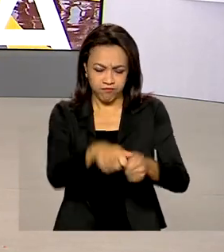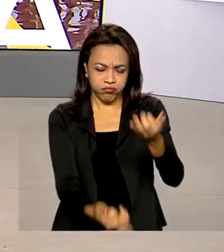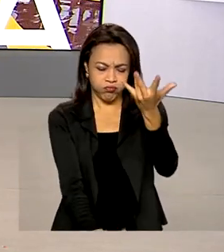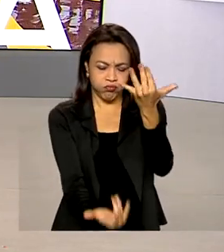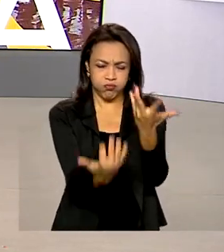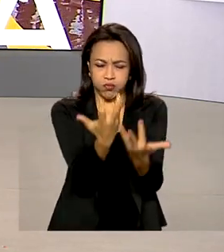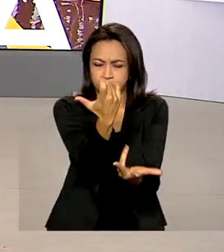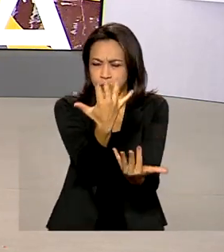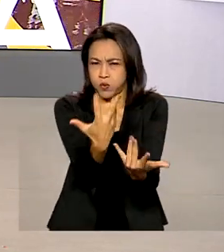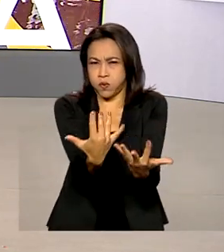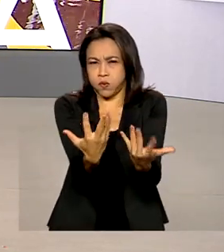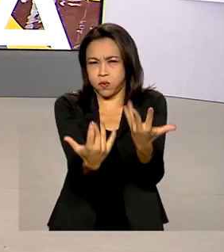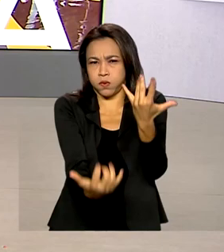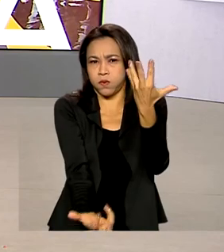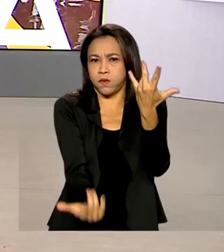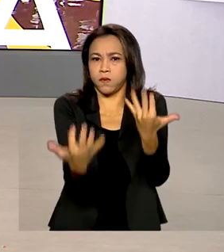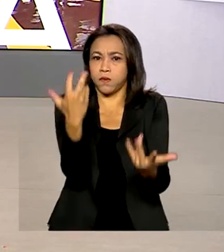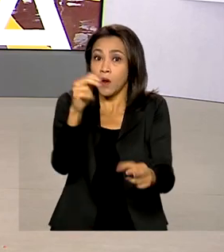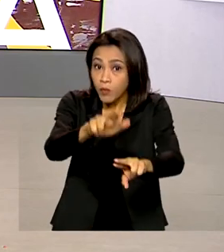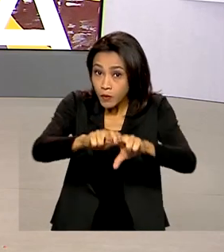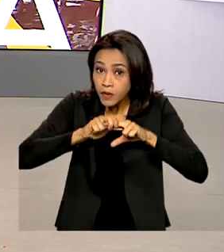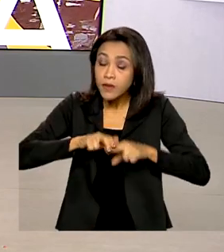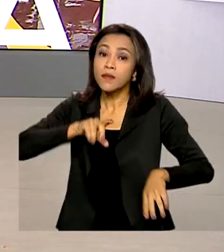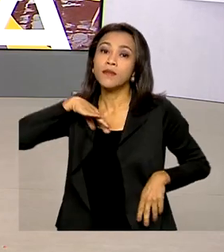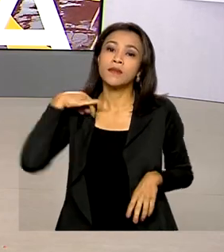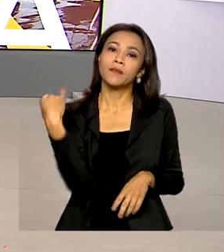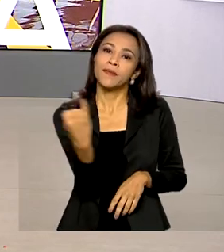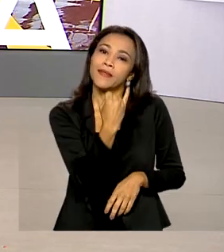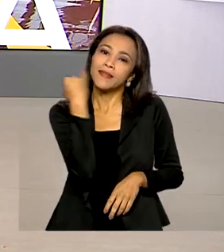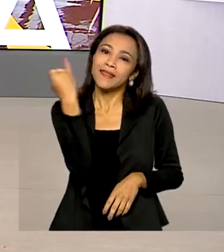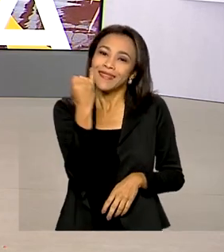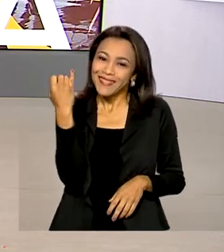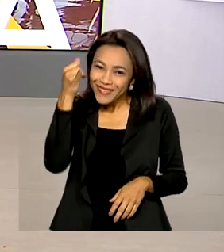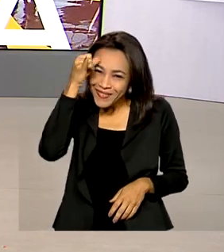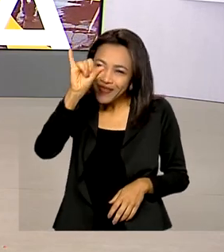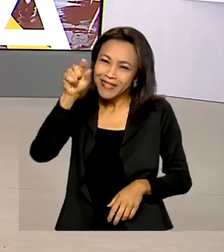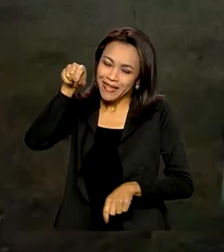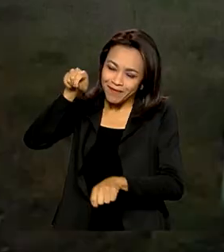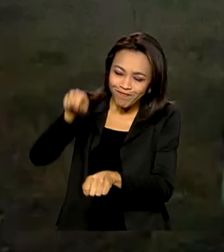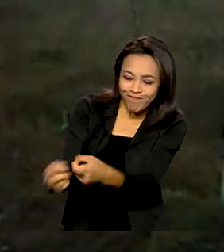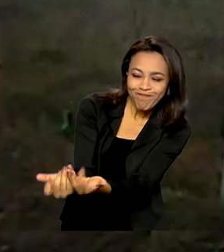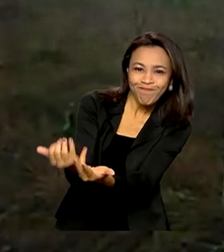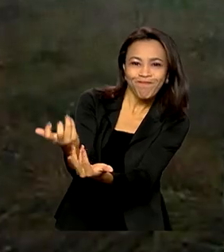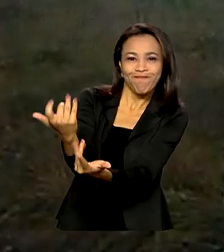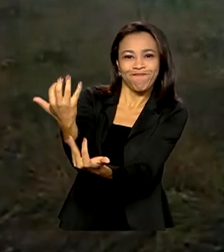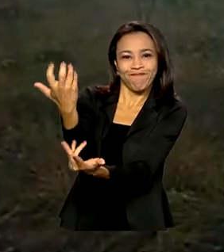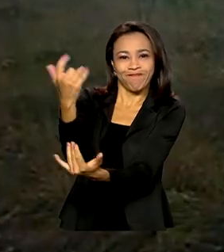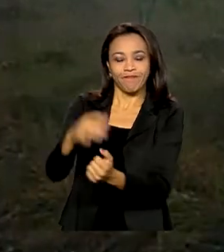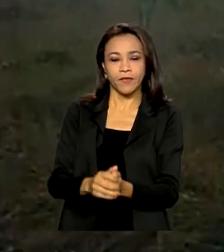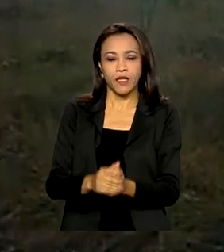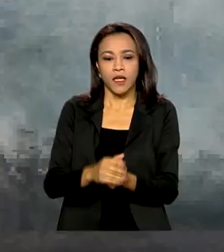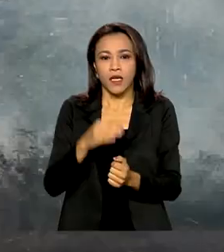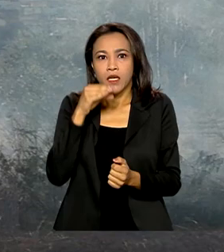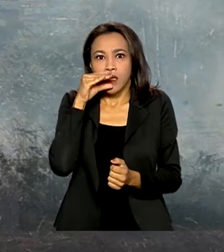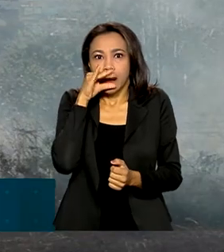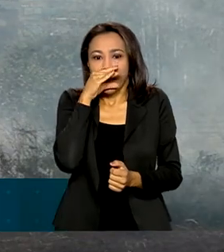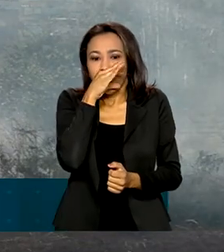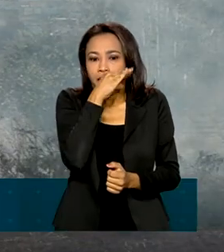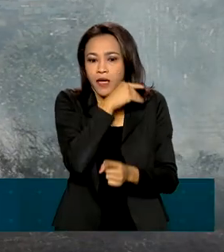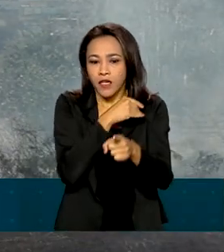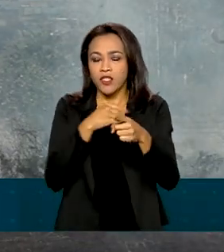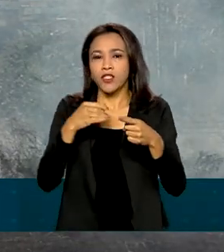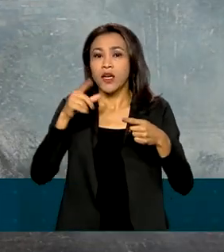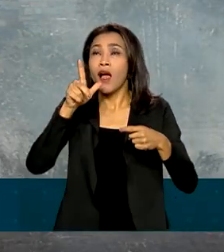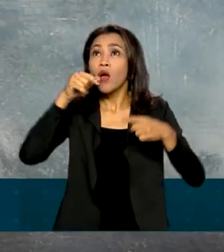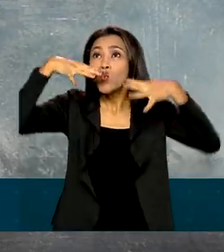incêndios florestais. Por isso, há importância de se prevenir as queimadas. Altas temperaturas, baixa